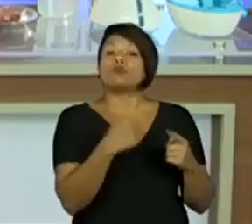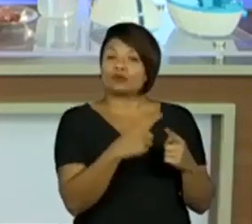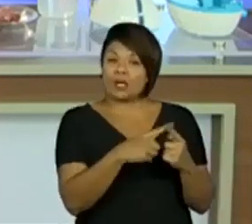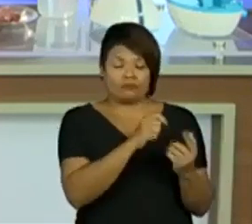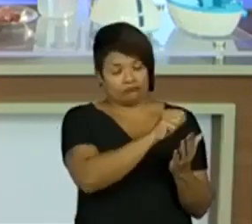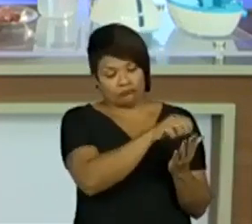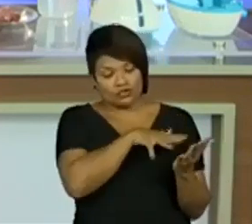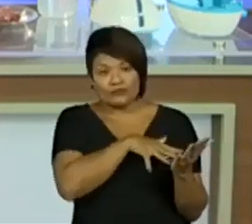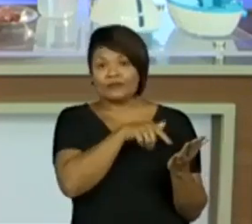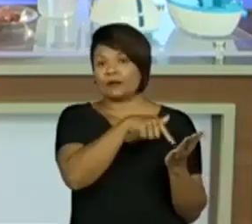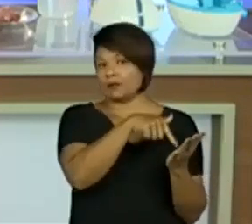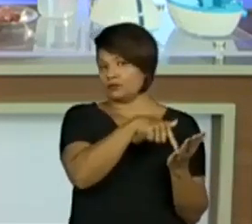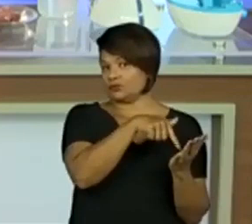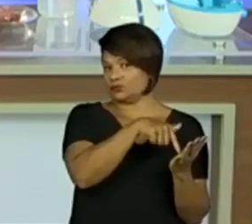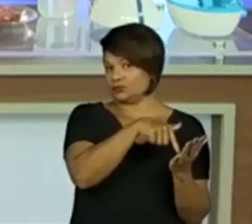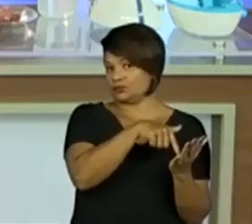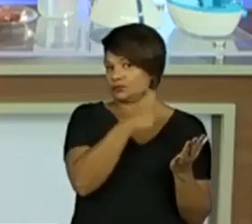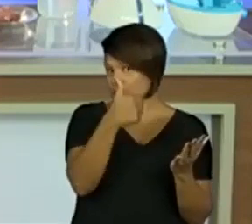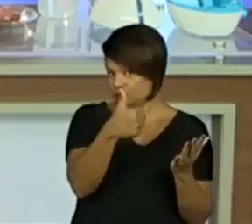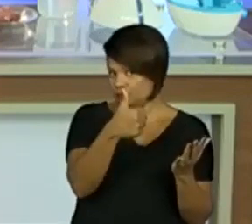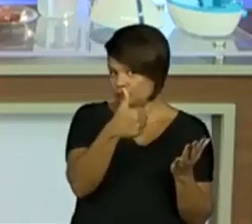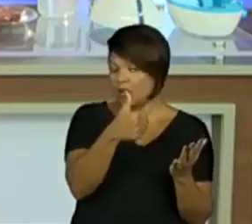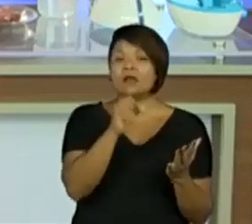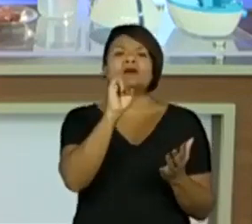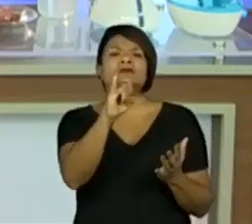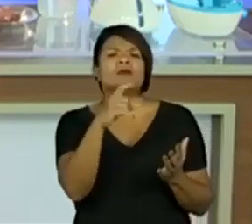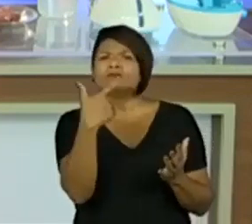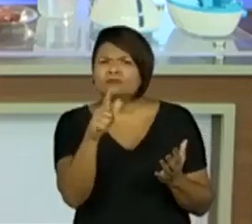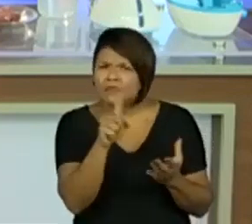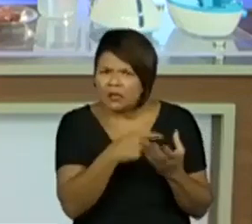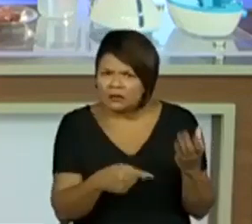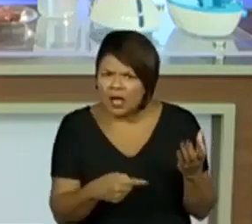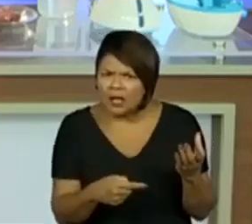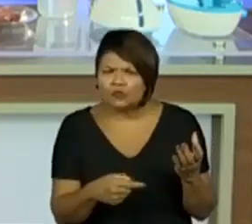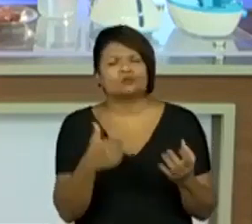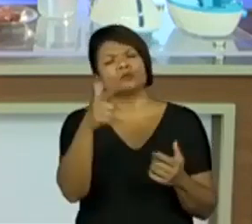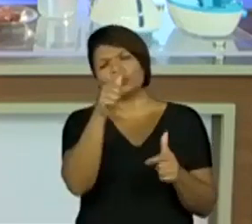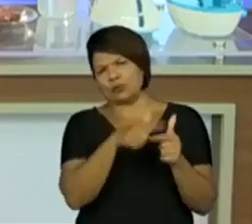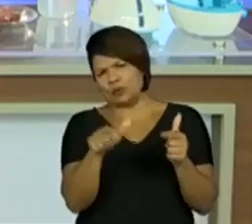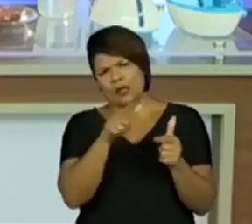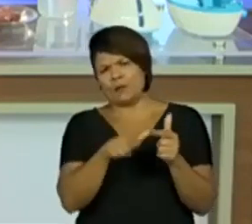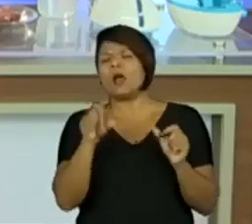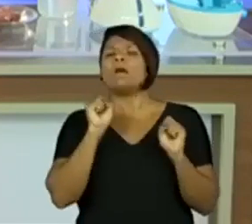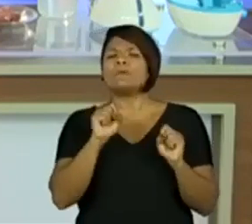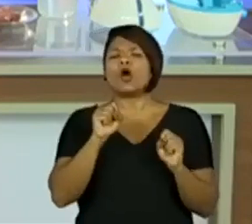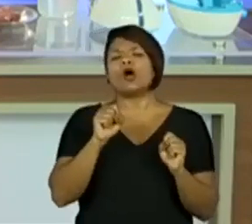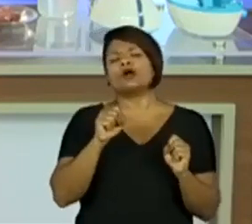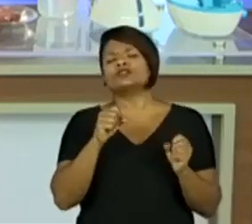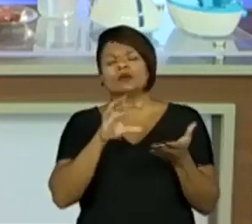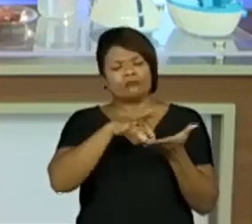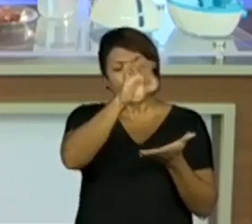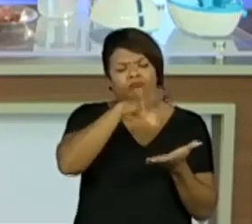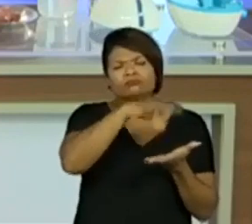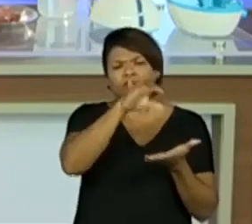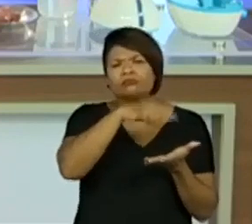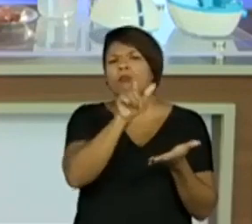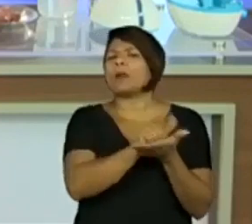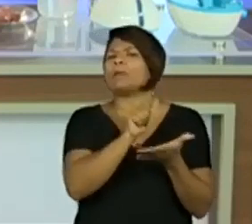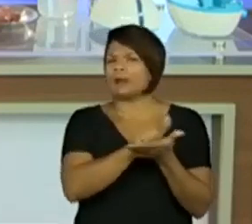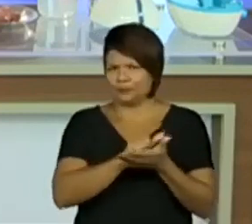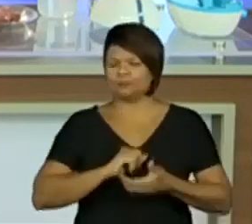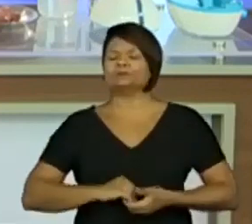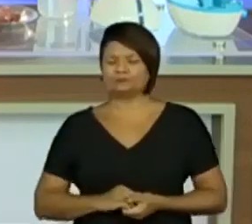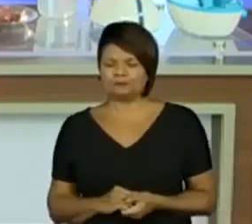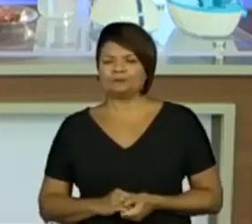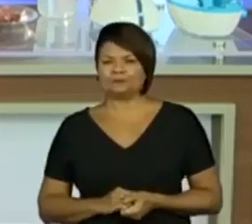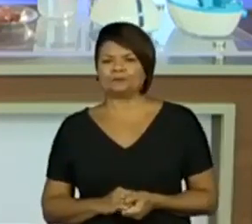as atividades, tá? E se você não tem um caderno, não tem problema, pode ser um bloquinho de papel.